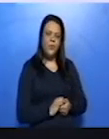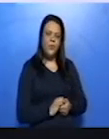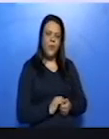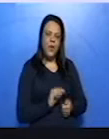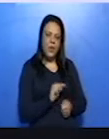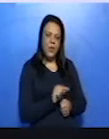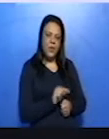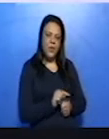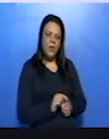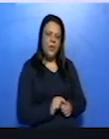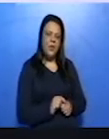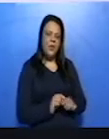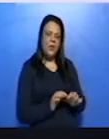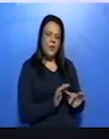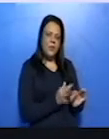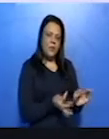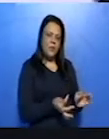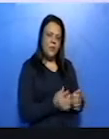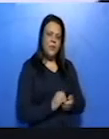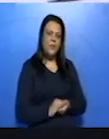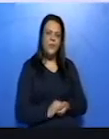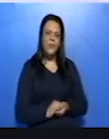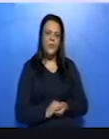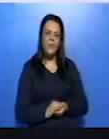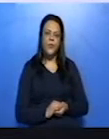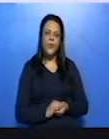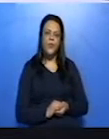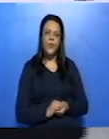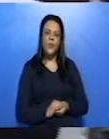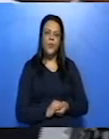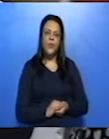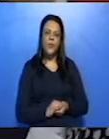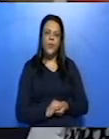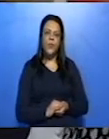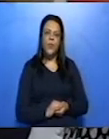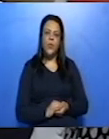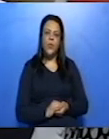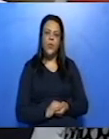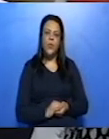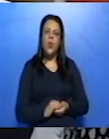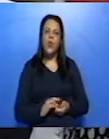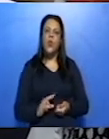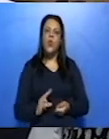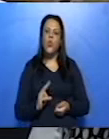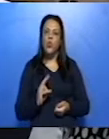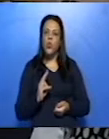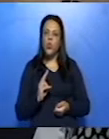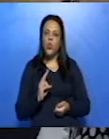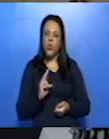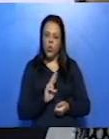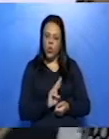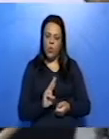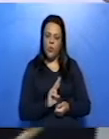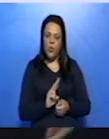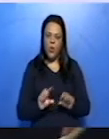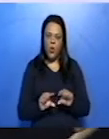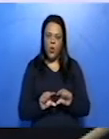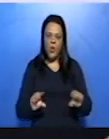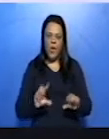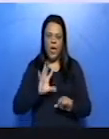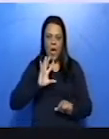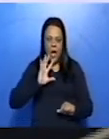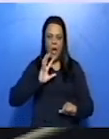período é simples, que recebe o nome de oração absoluta. Exemplo: